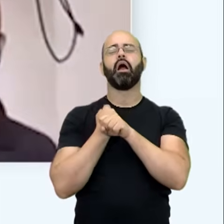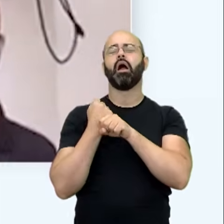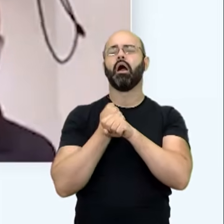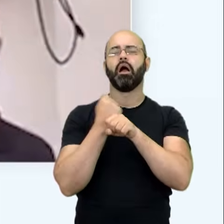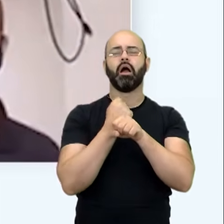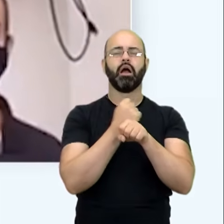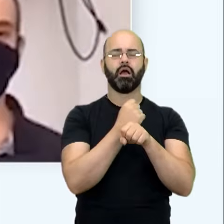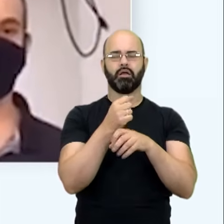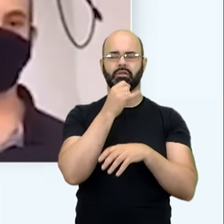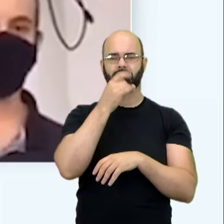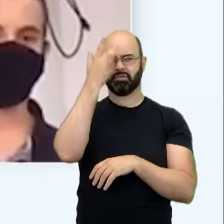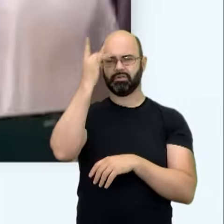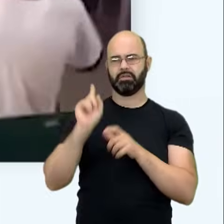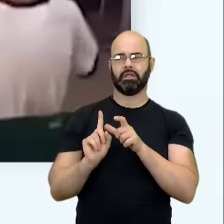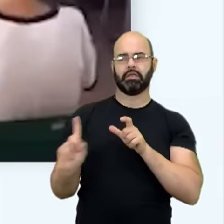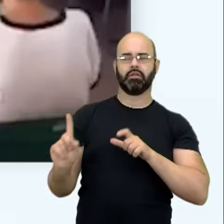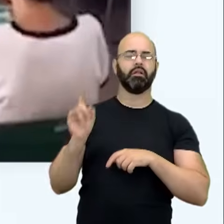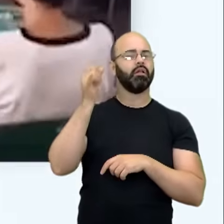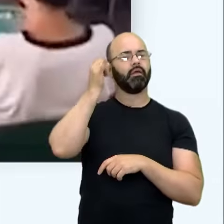tentando lutar por essa causa.